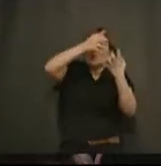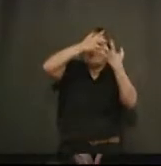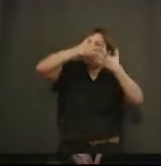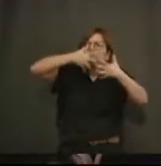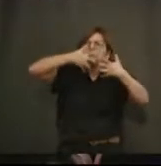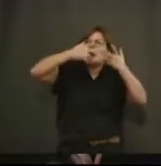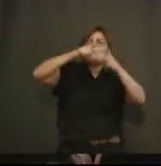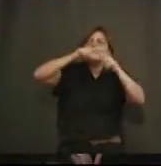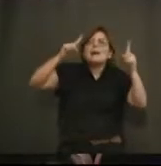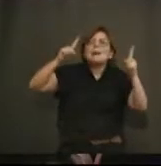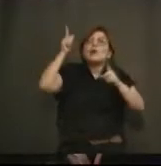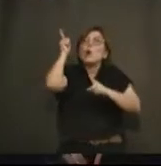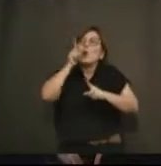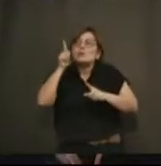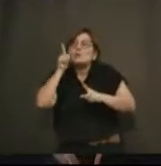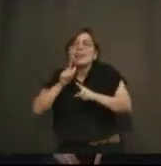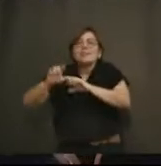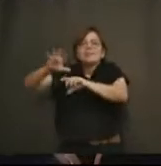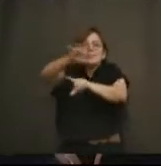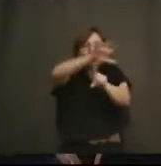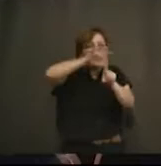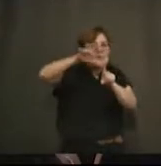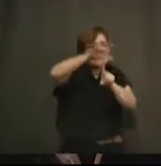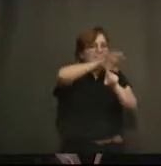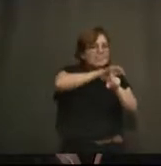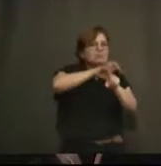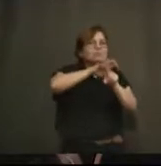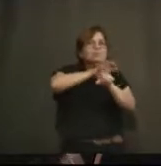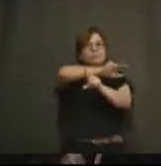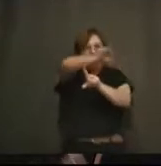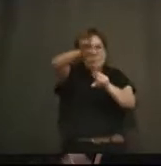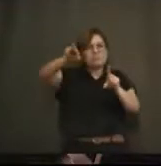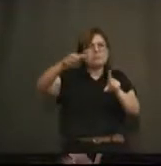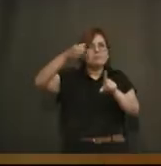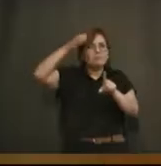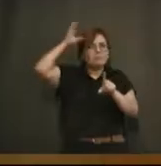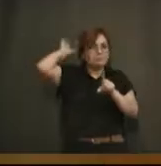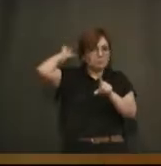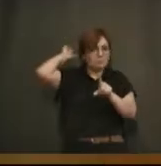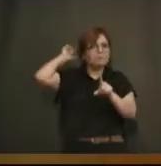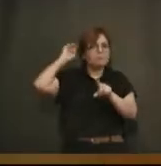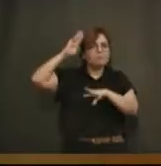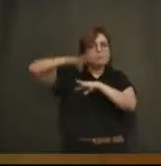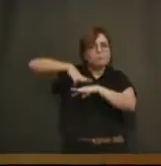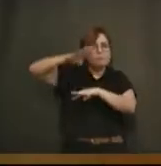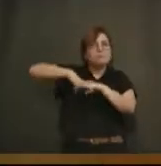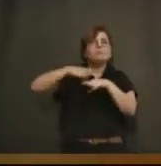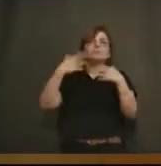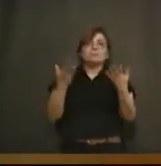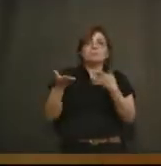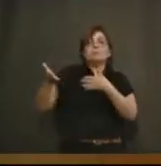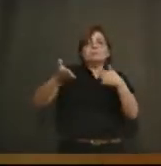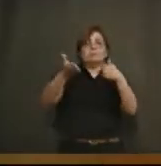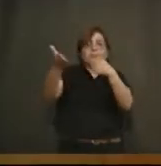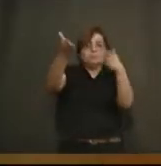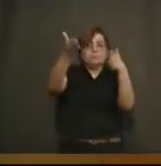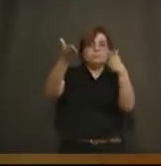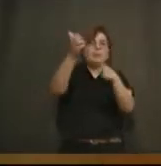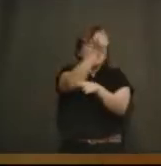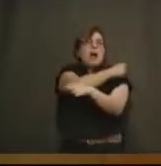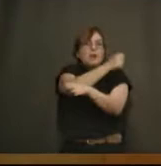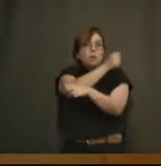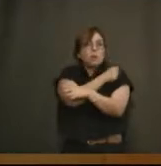atingir alunos, muitos daqui calouros da matemática. Então, os caminhos para esses alunos que se interessam por